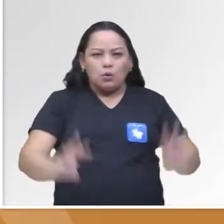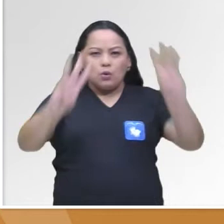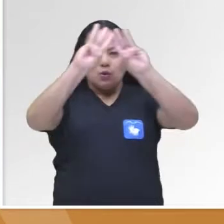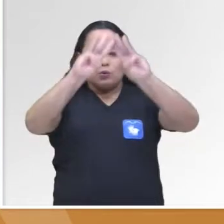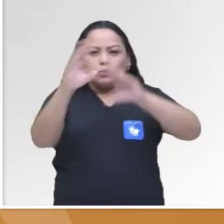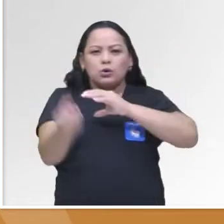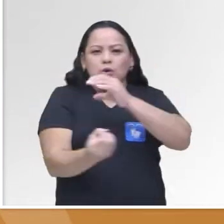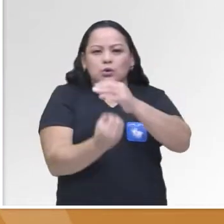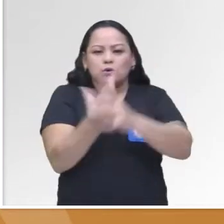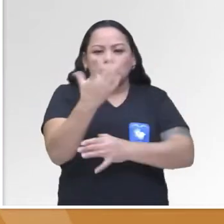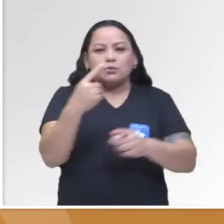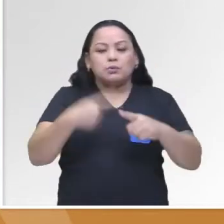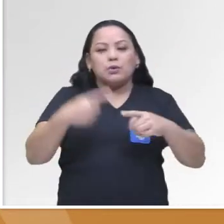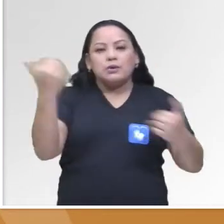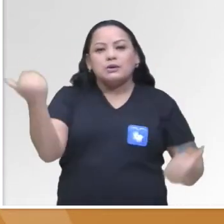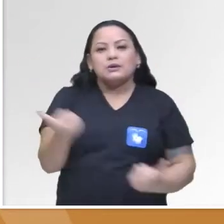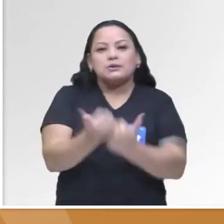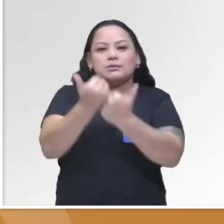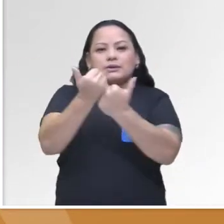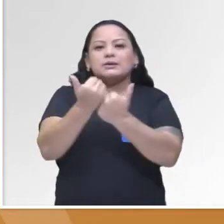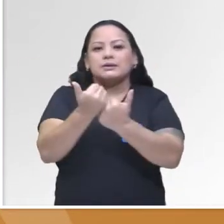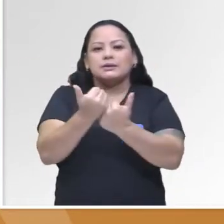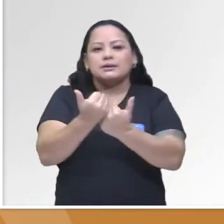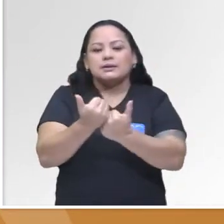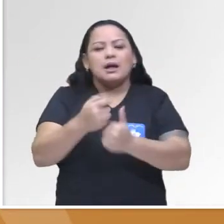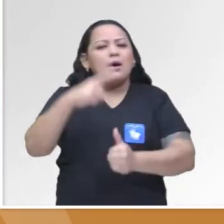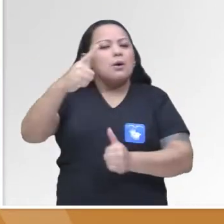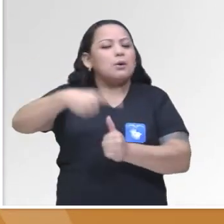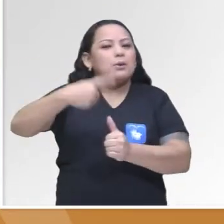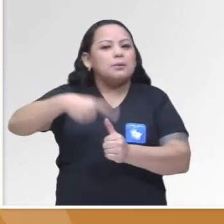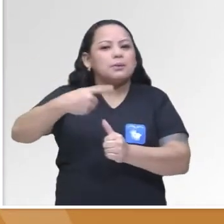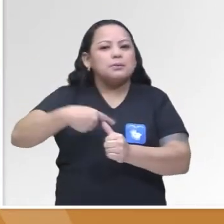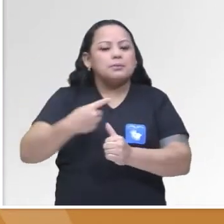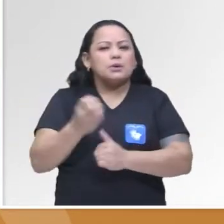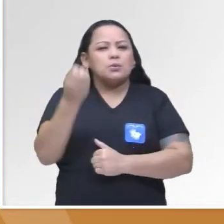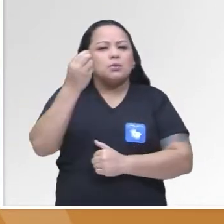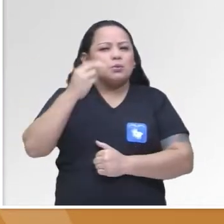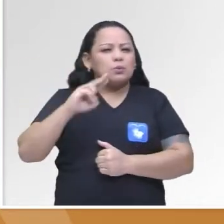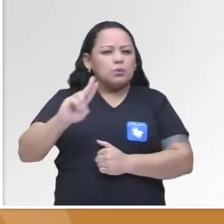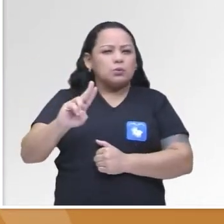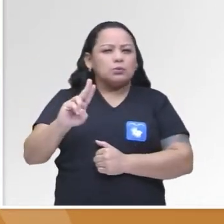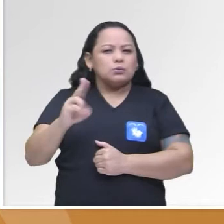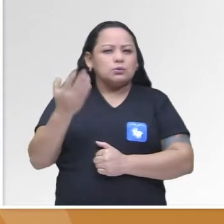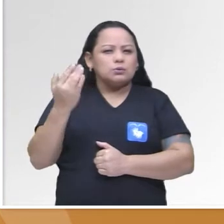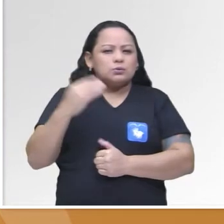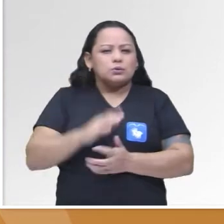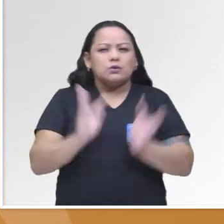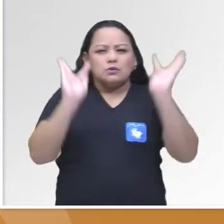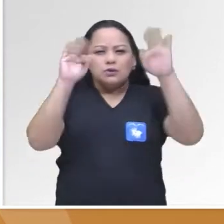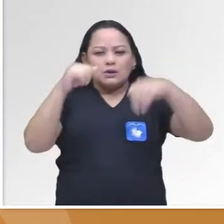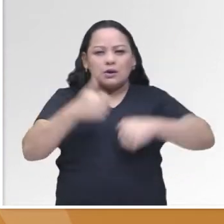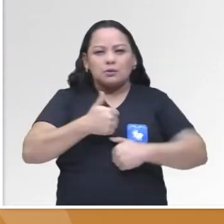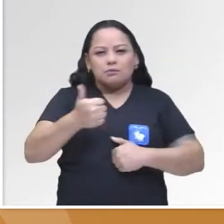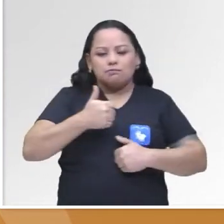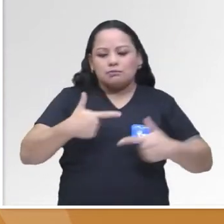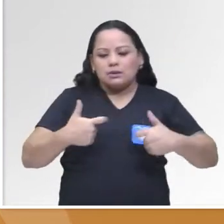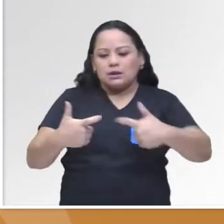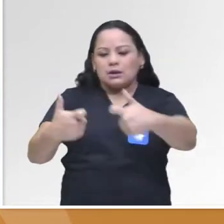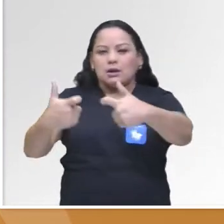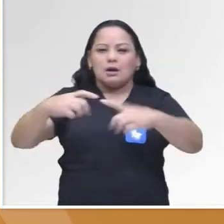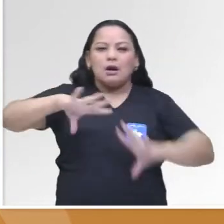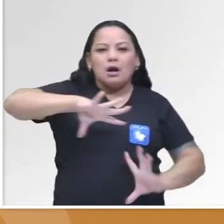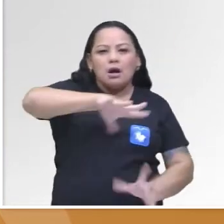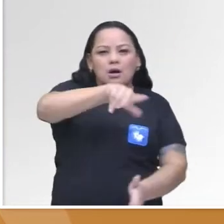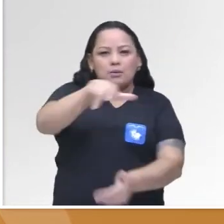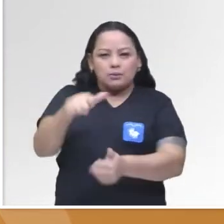surge em substituição àquele primeiro outro órgão que a gente viu no final da Primeira Guerra Mundial, não